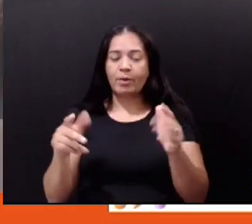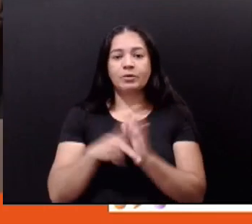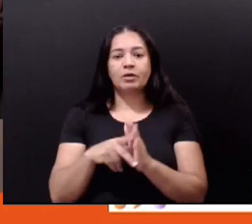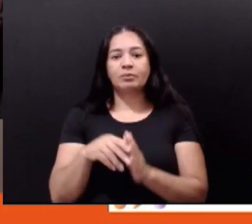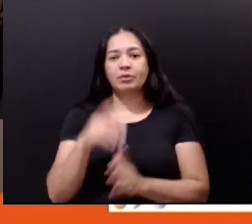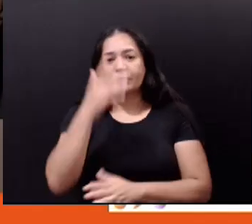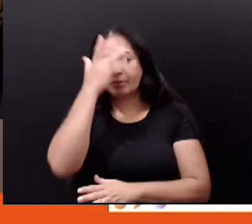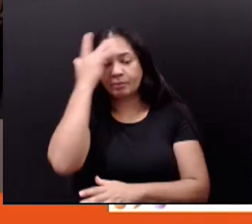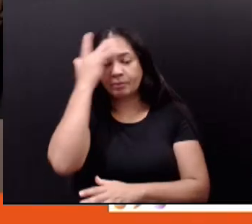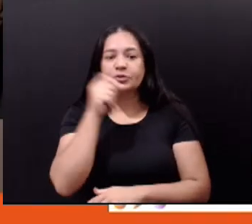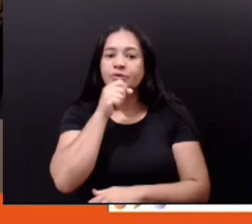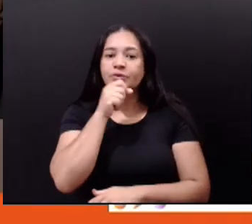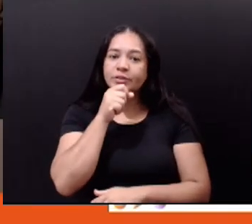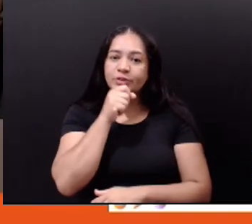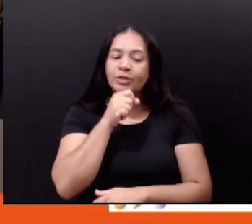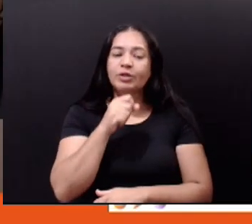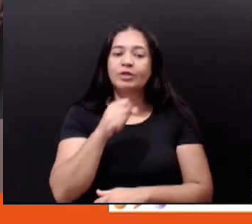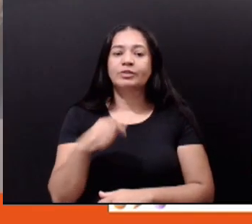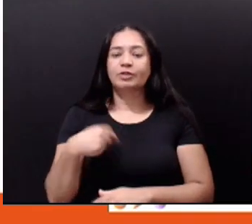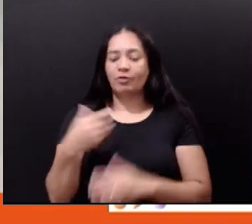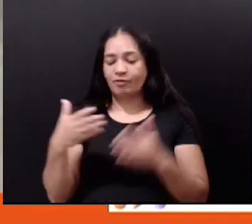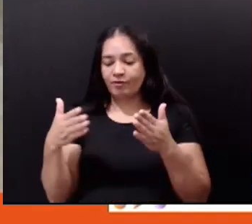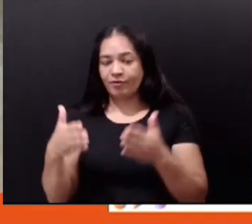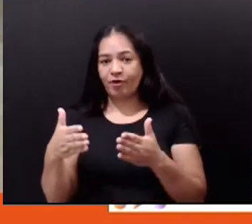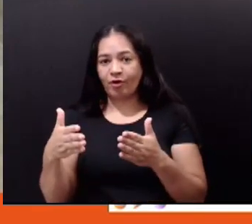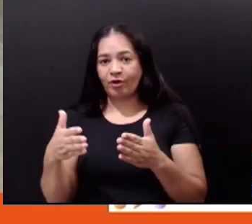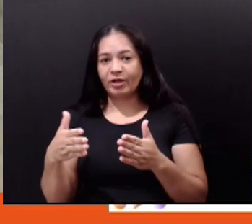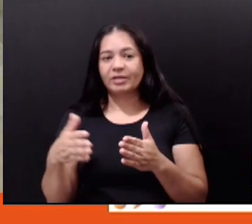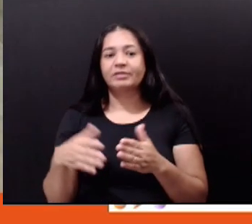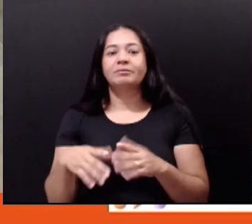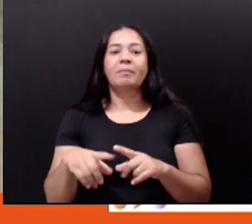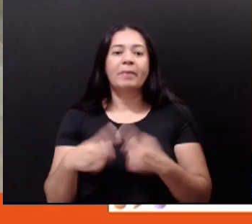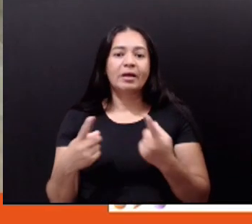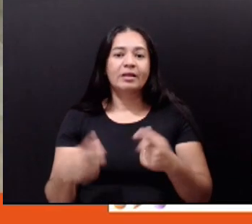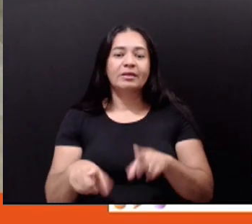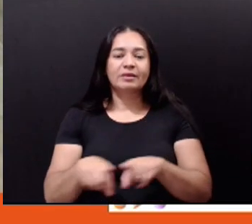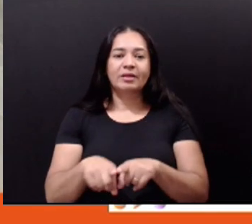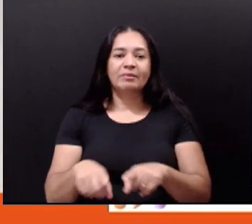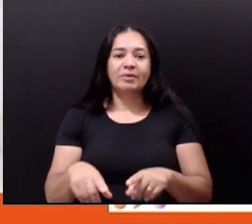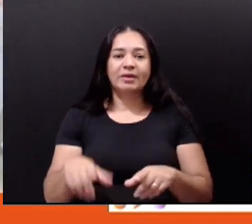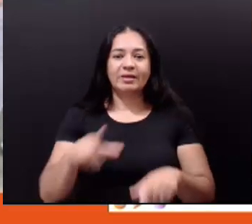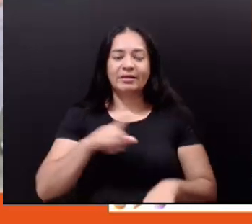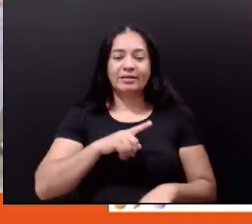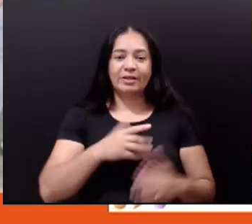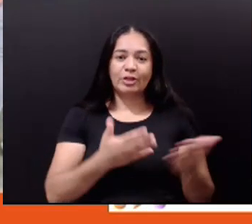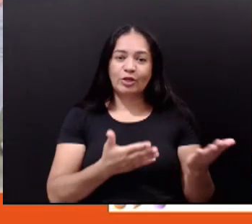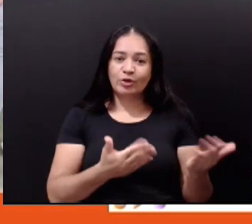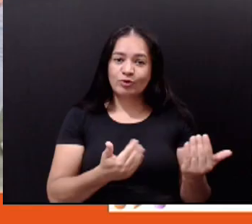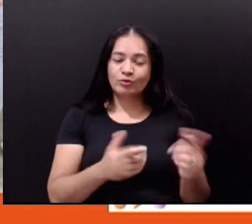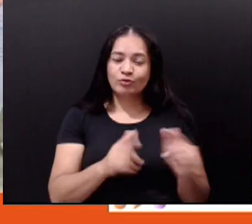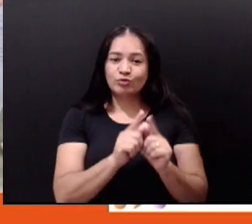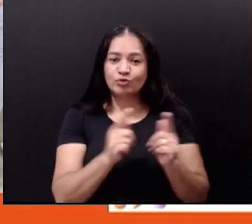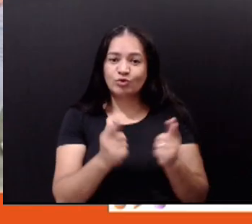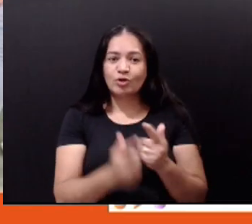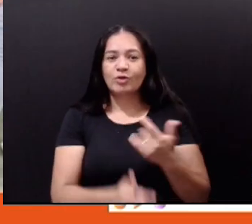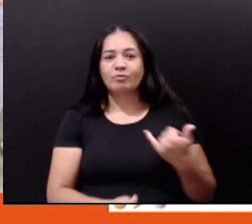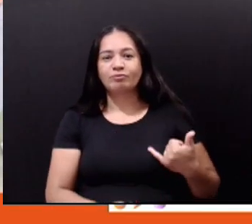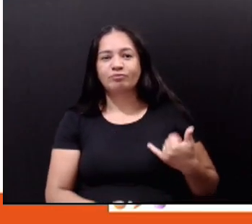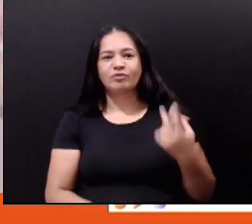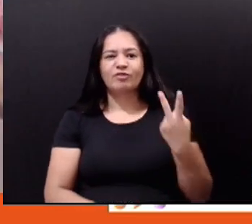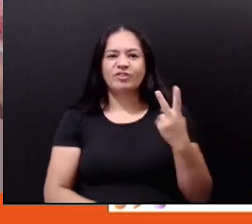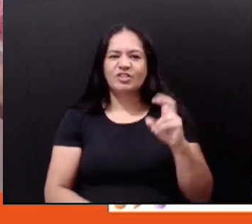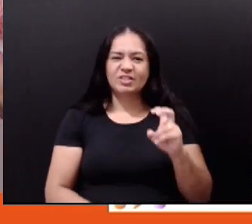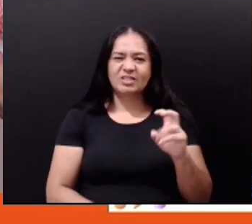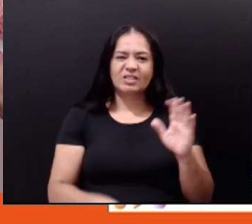vem focando nesse público, mas também o grupo de jovens, né? Na faixa etária entre 25 e 35